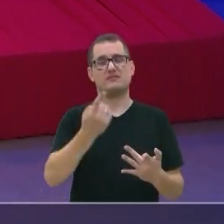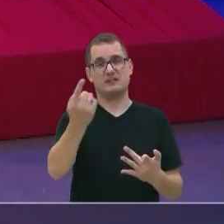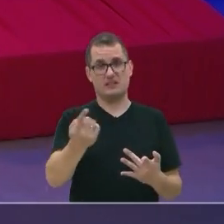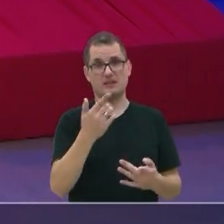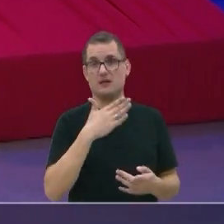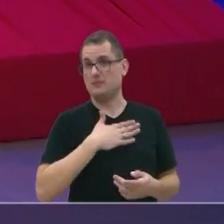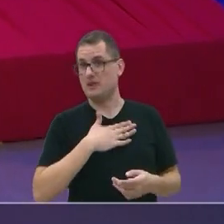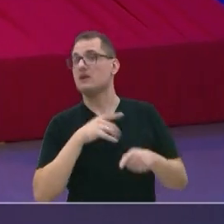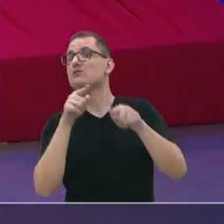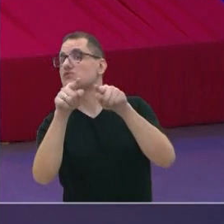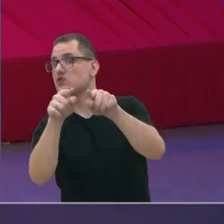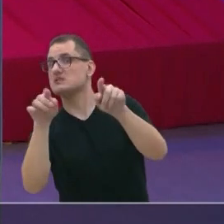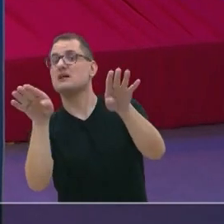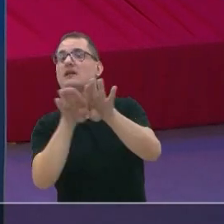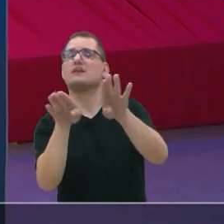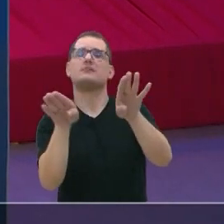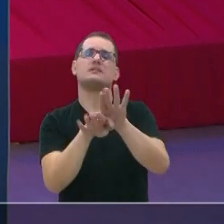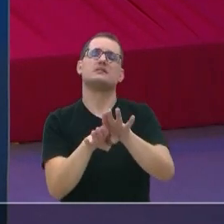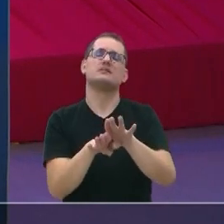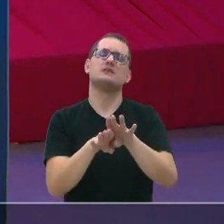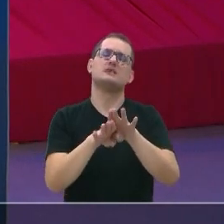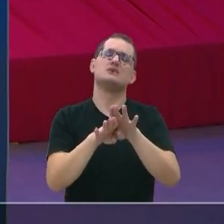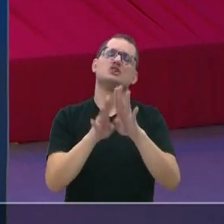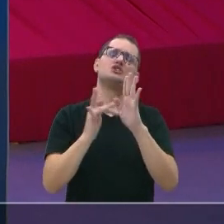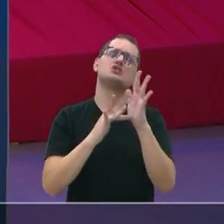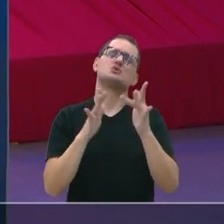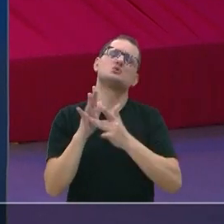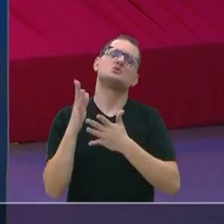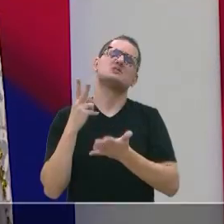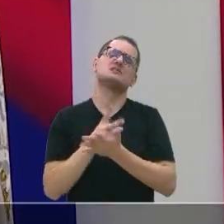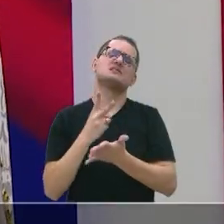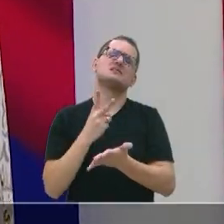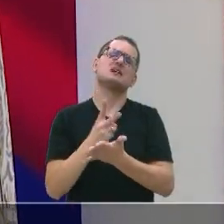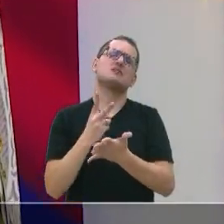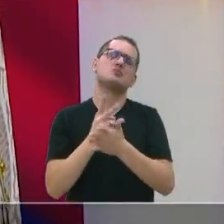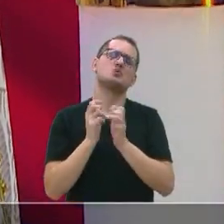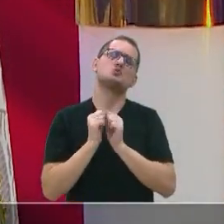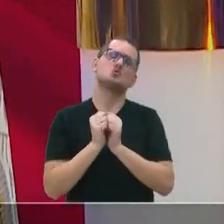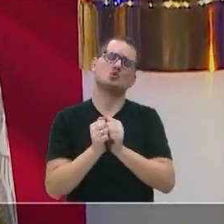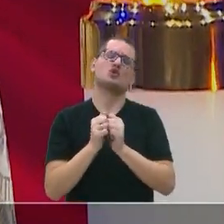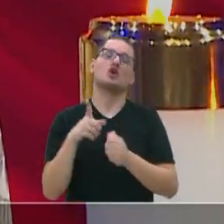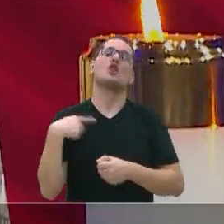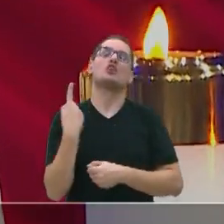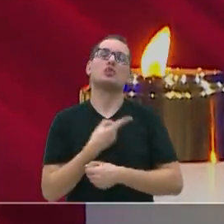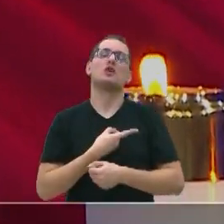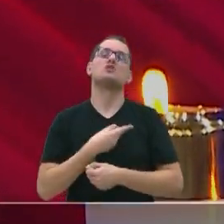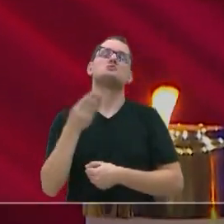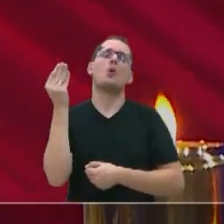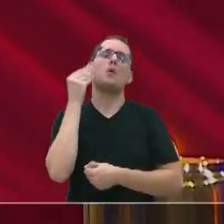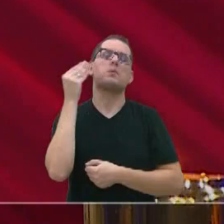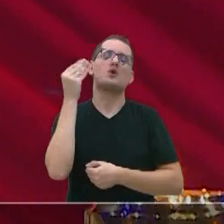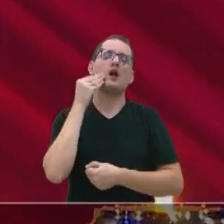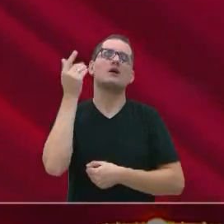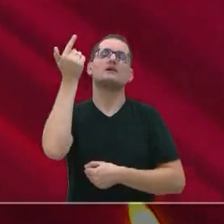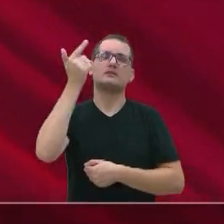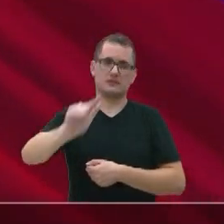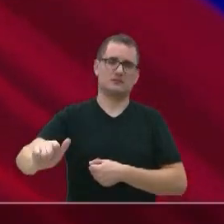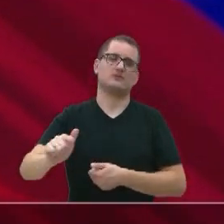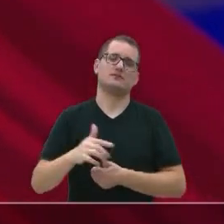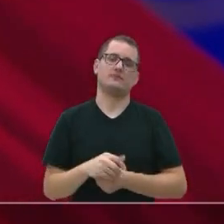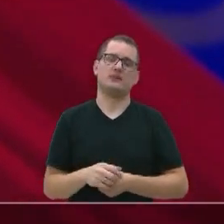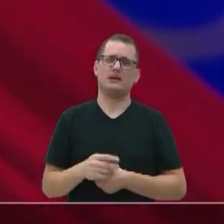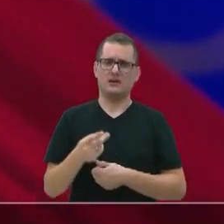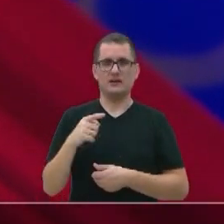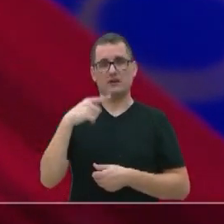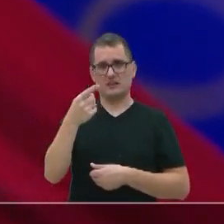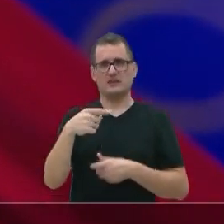você, sempre com Jesus, temos uma nova chance. Sim ou não? Sim. Então afirme